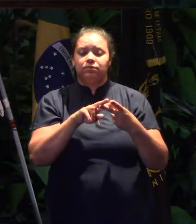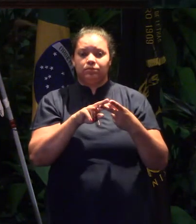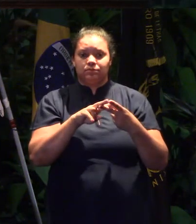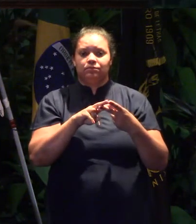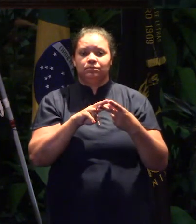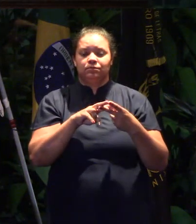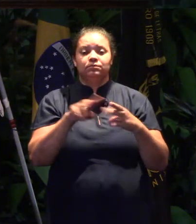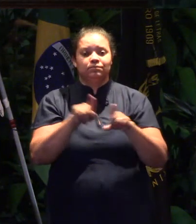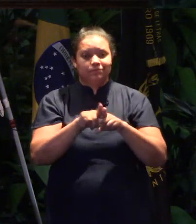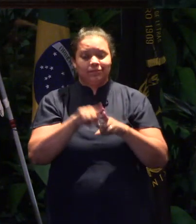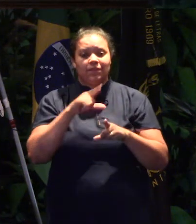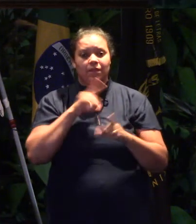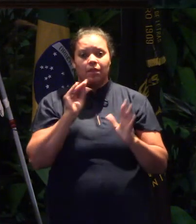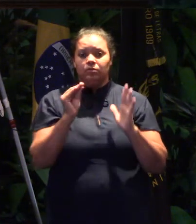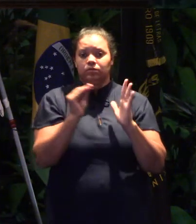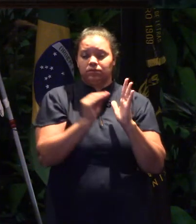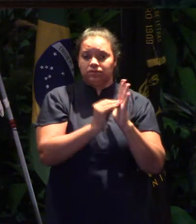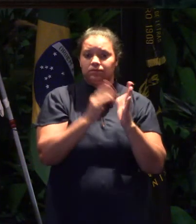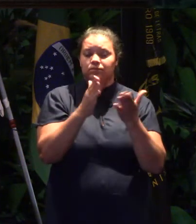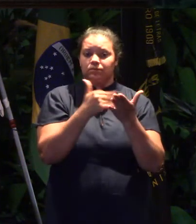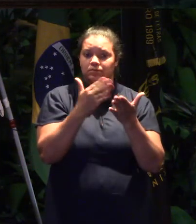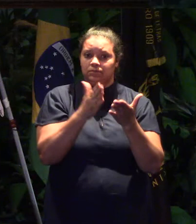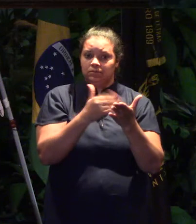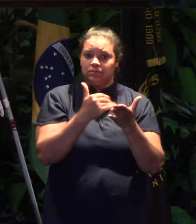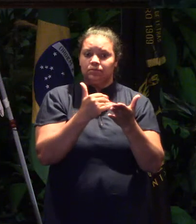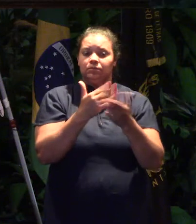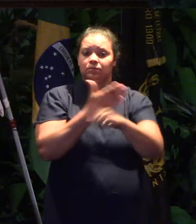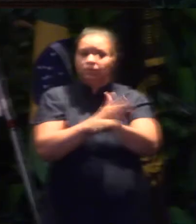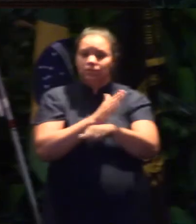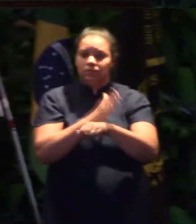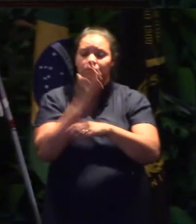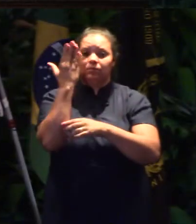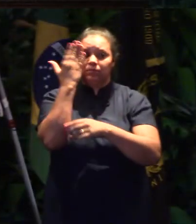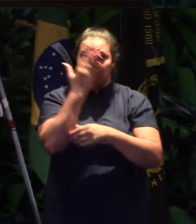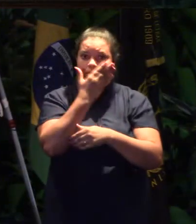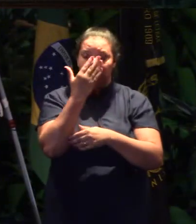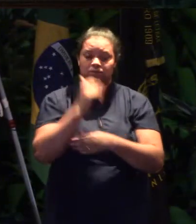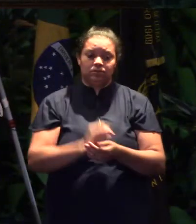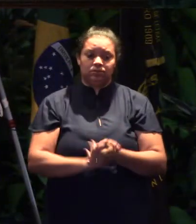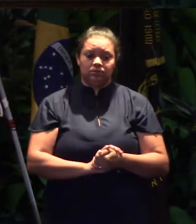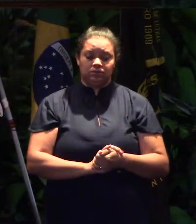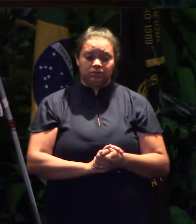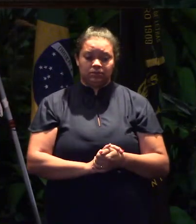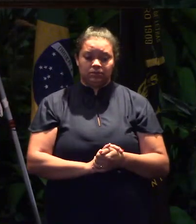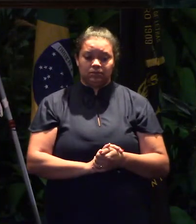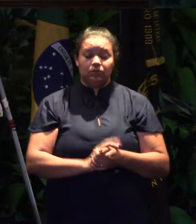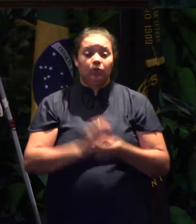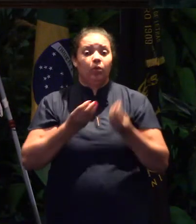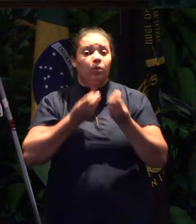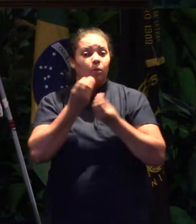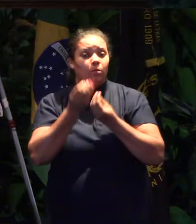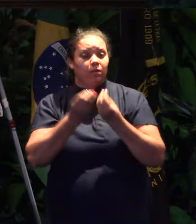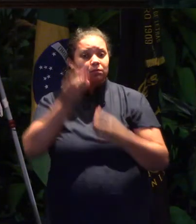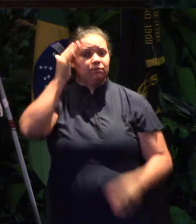cegueira, né? E no ensaio sobre a cegueira ele vai falando uma série de coisas sobre como ele imagina